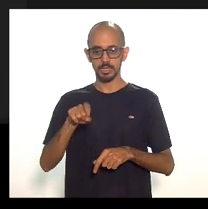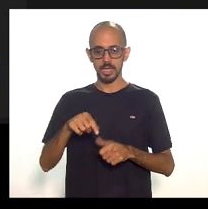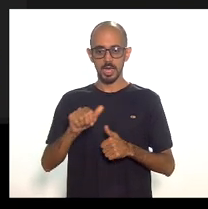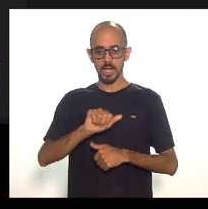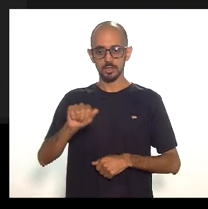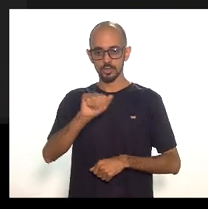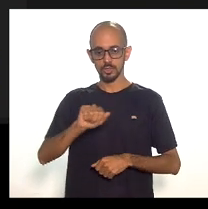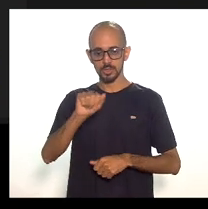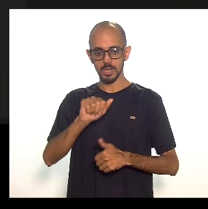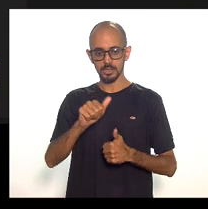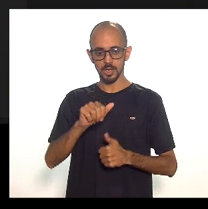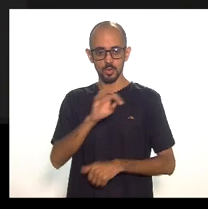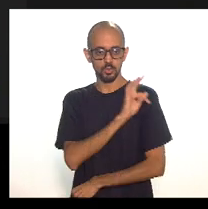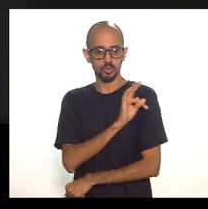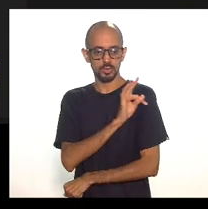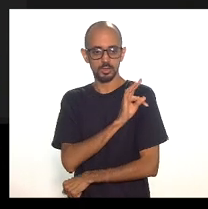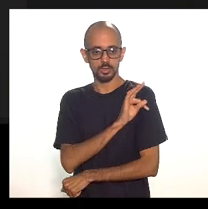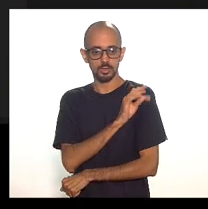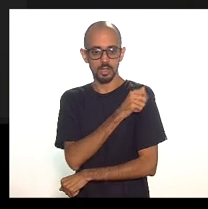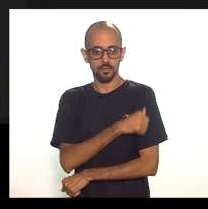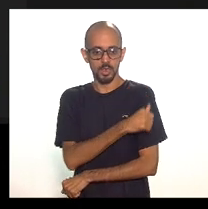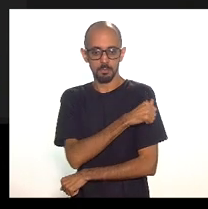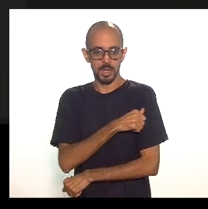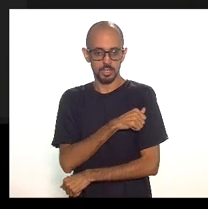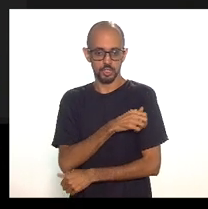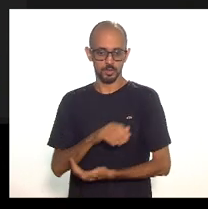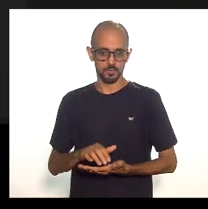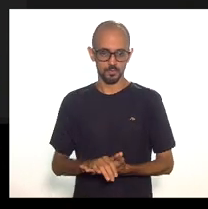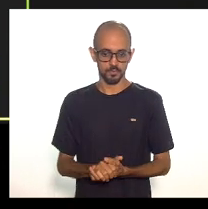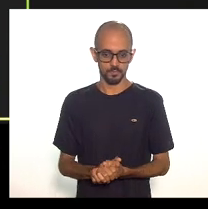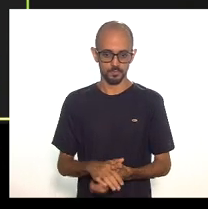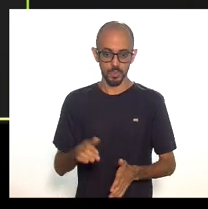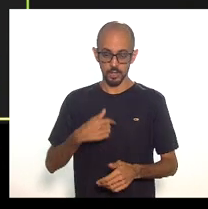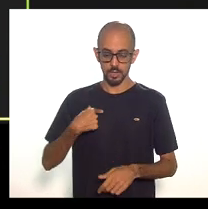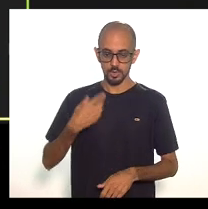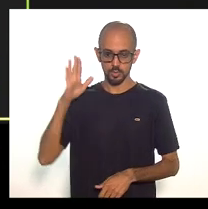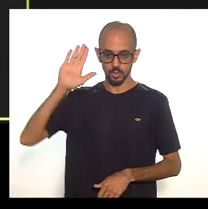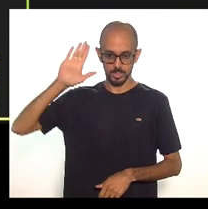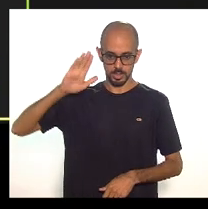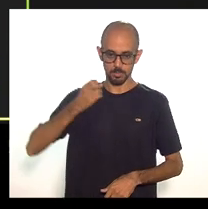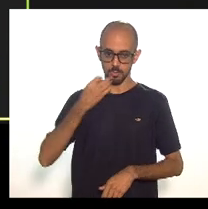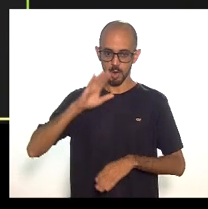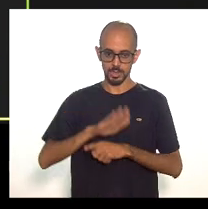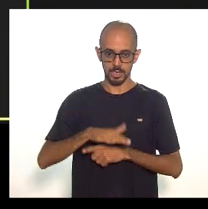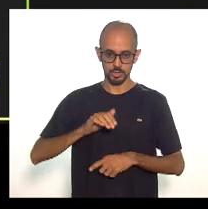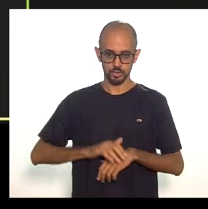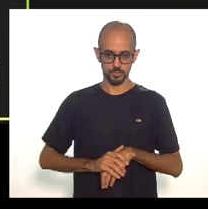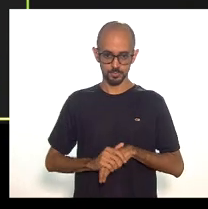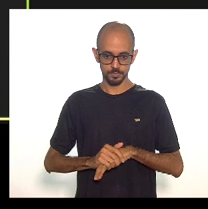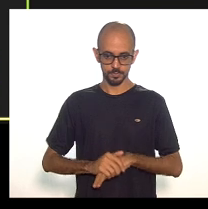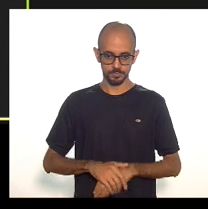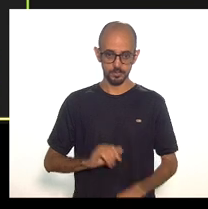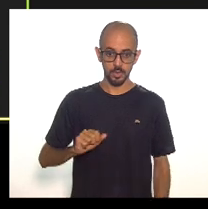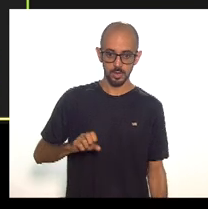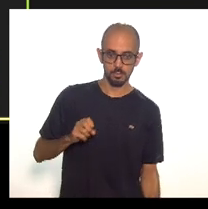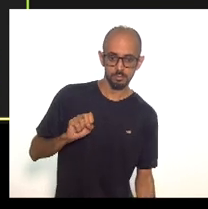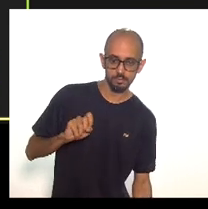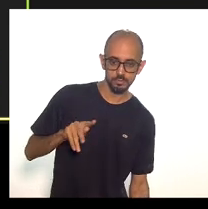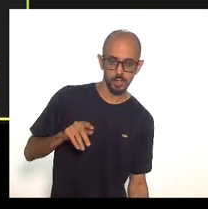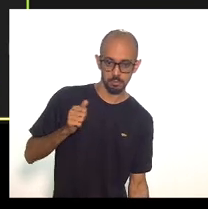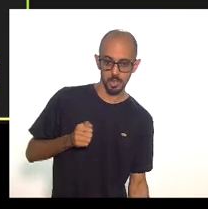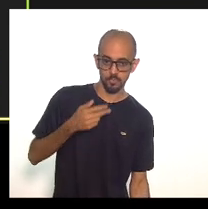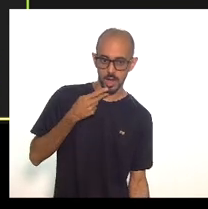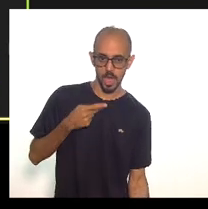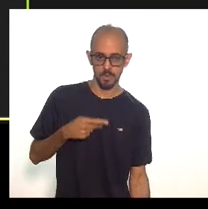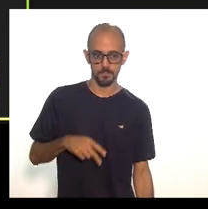Técnicos de Enfermagem. Está presente ainda, Bárbara? Estou aqui. Boa tarde. Depois eu queria encontrar... Pois não. Pode falar,